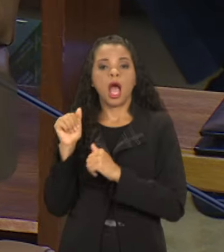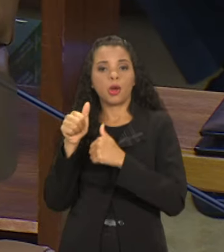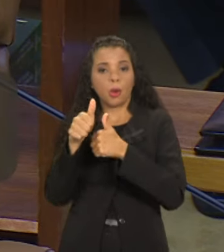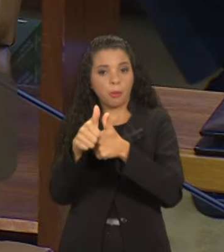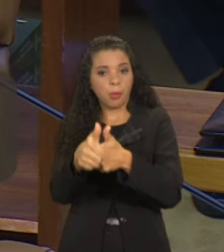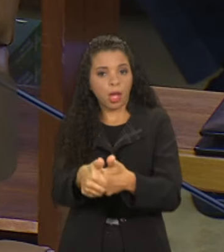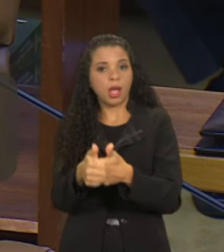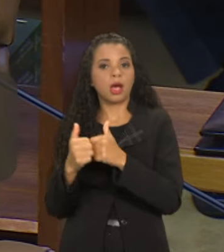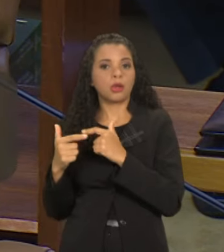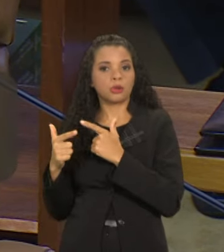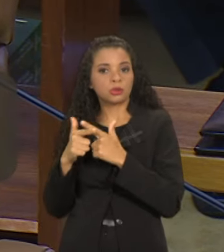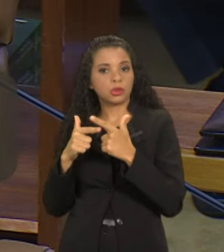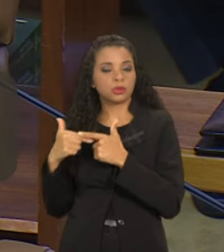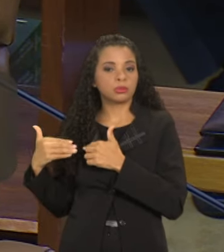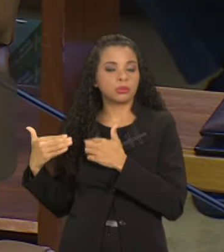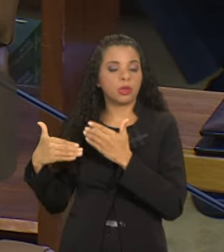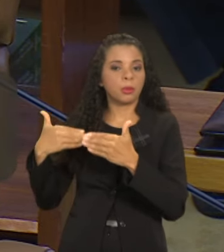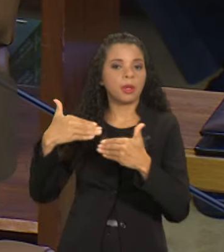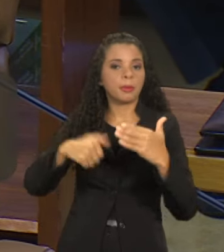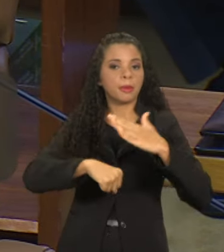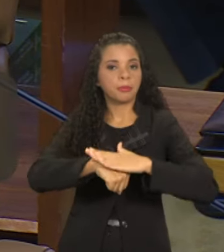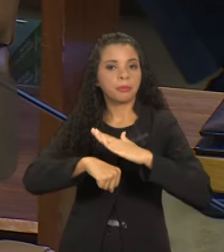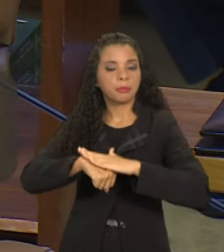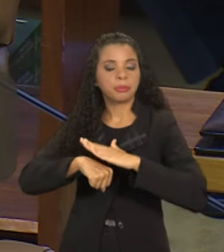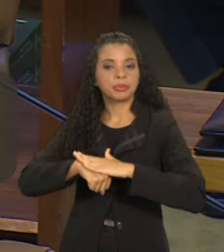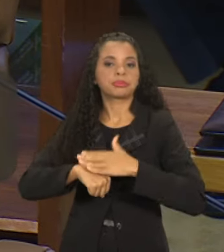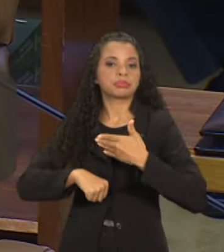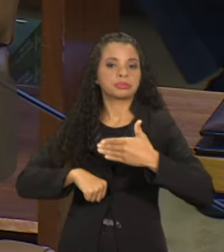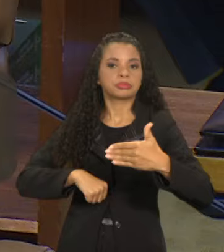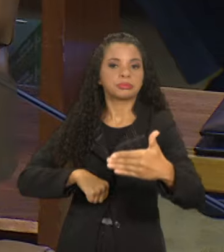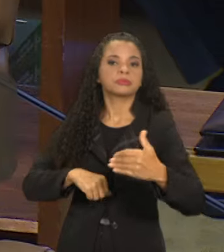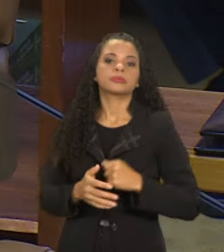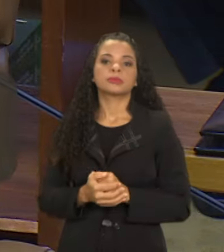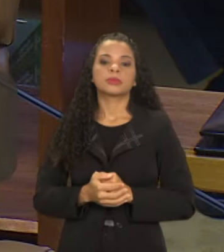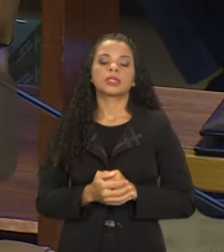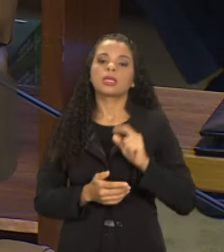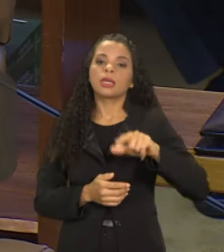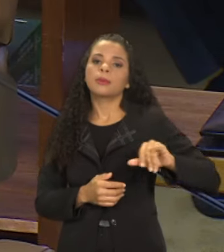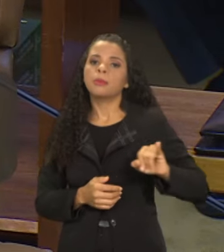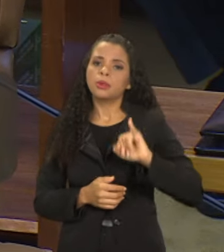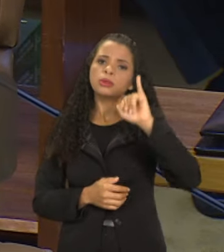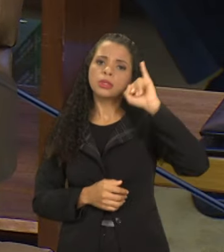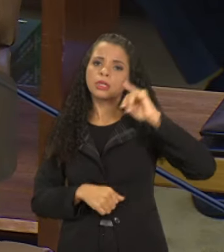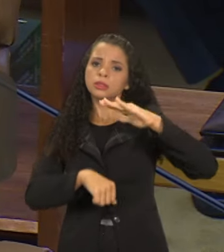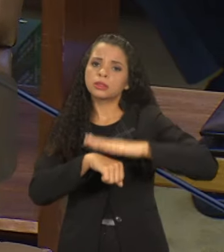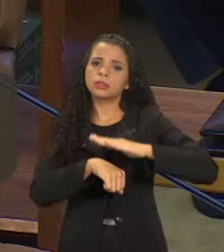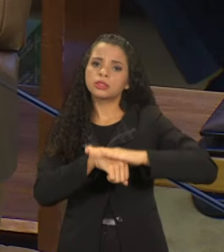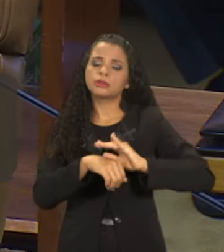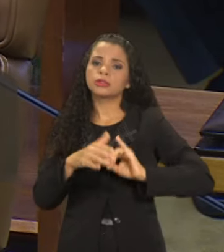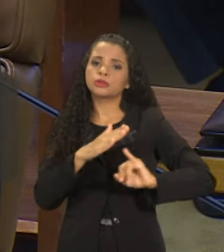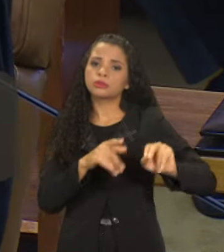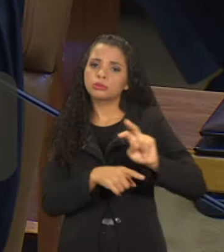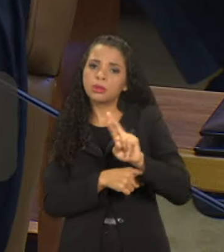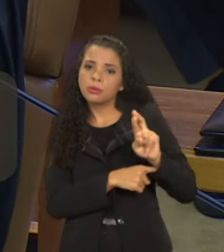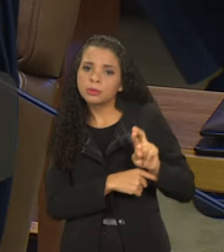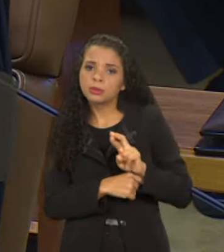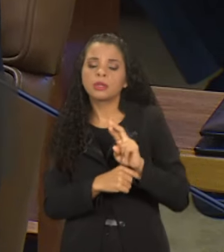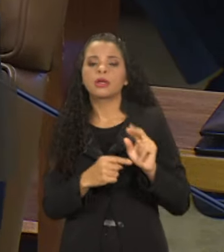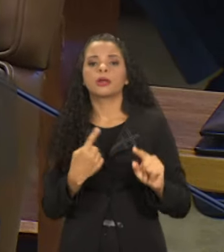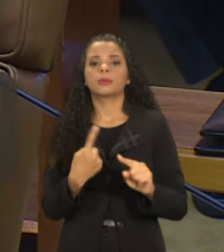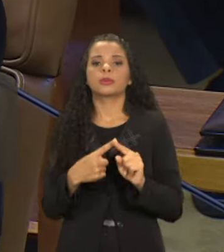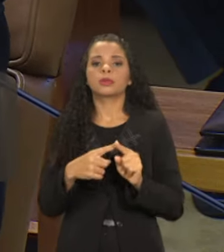também, toda essa atividade. E é muito importante essa atividade do observatório, porque, por exemplo, na questão de Brumadinho,